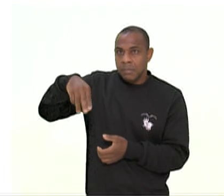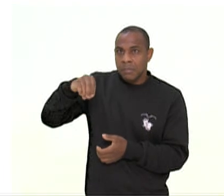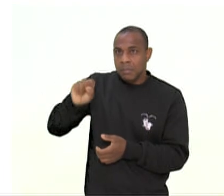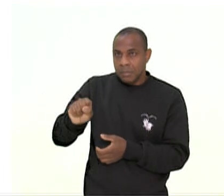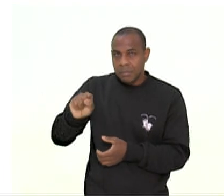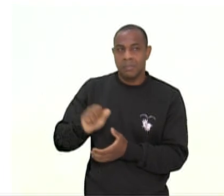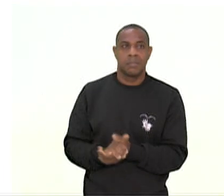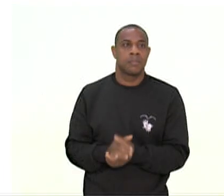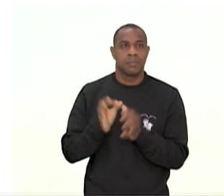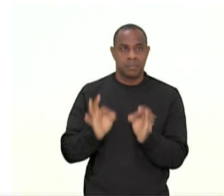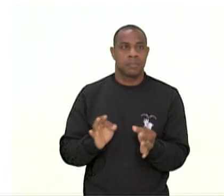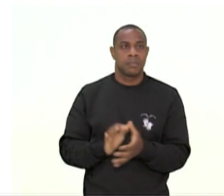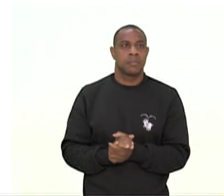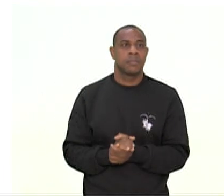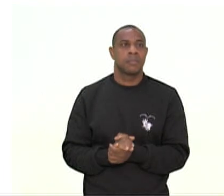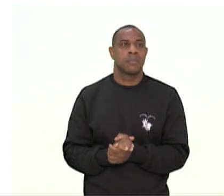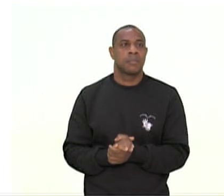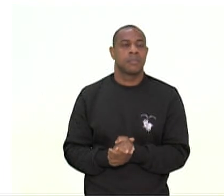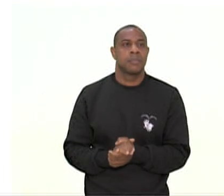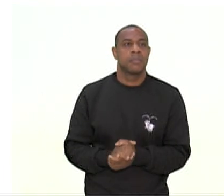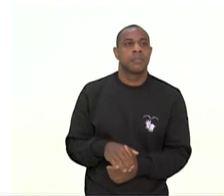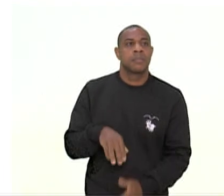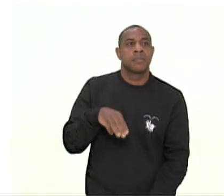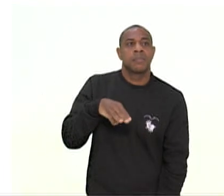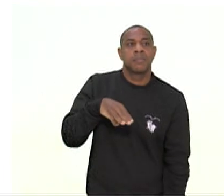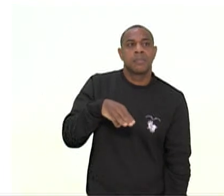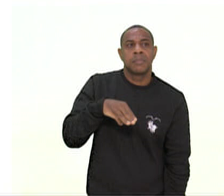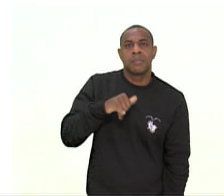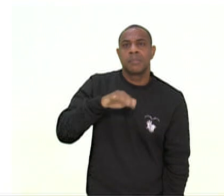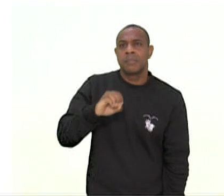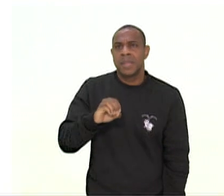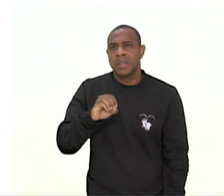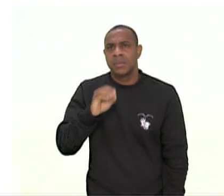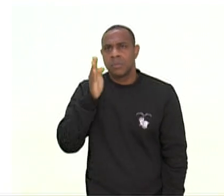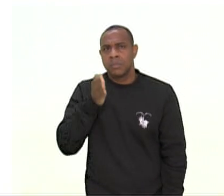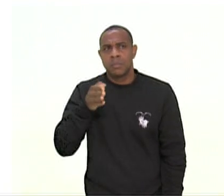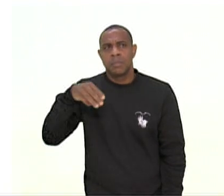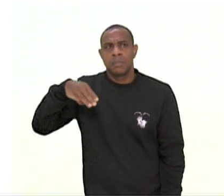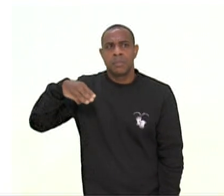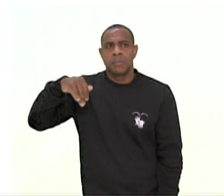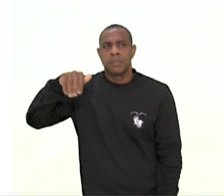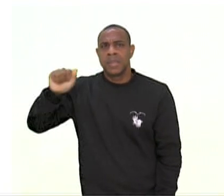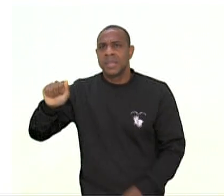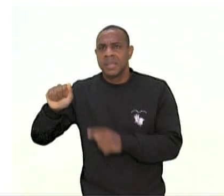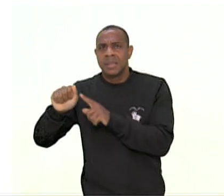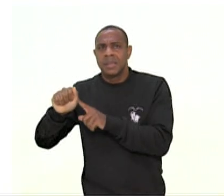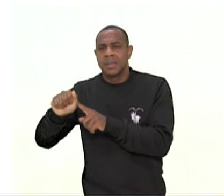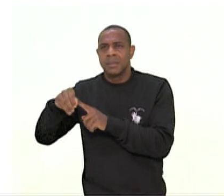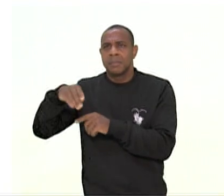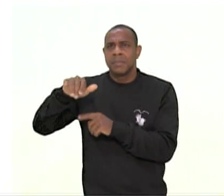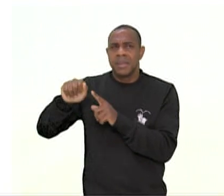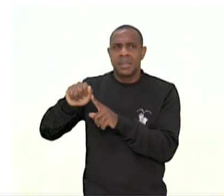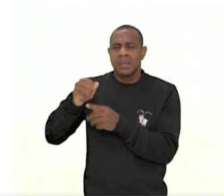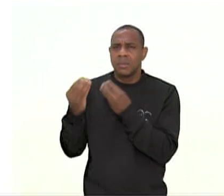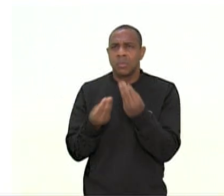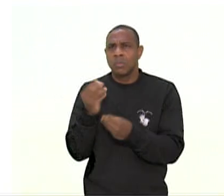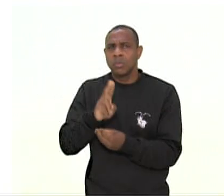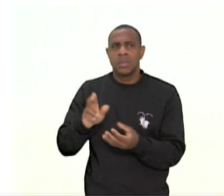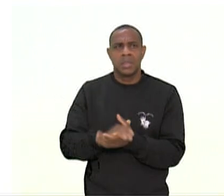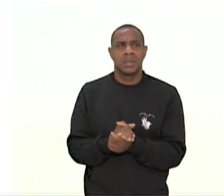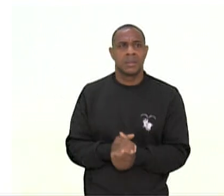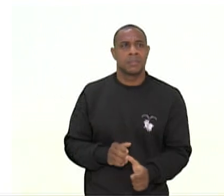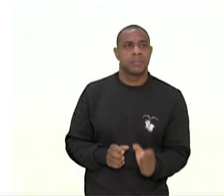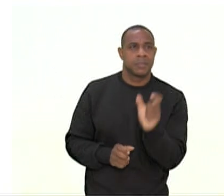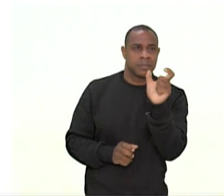Seguindo, a palavra meio e meia. Quando é que eu devo usar uma? Quando é que eu devo usar a outra? Vamos lá. A palavra pode ser